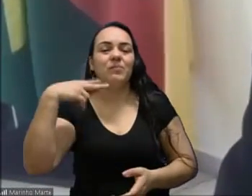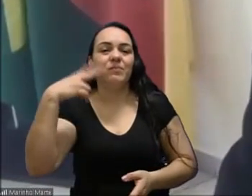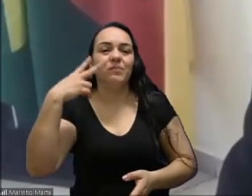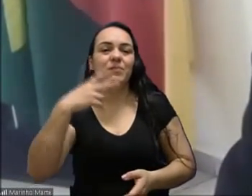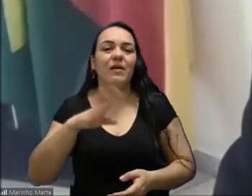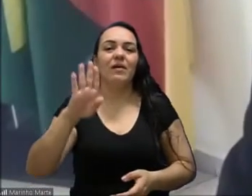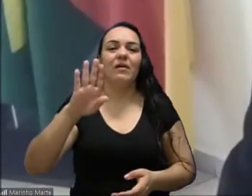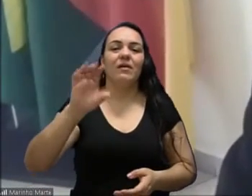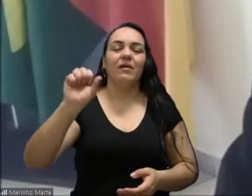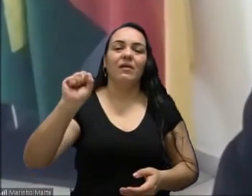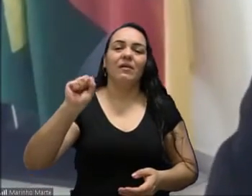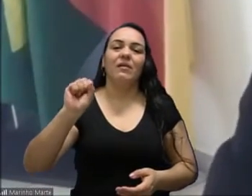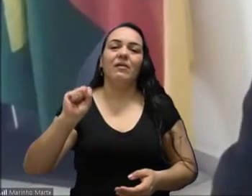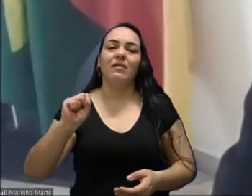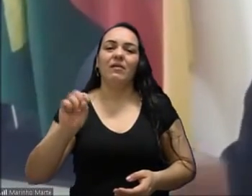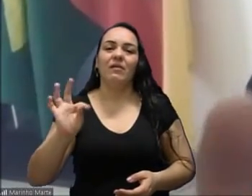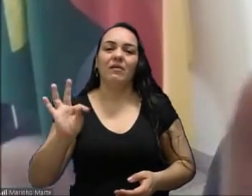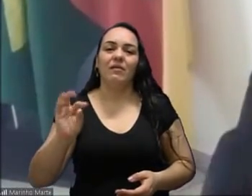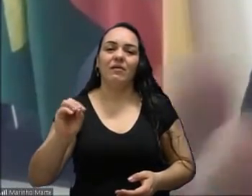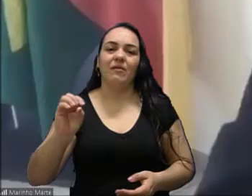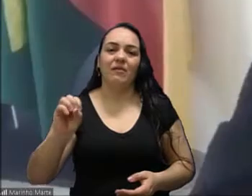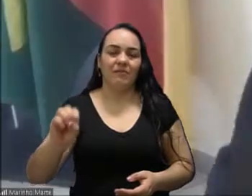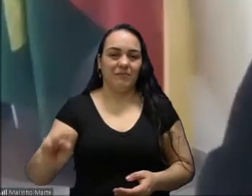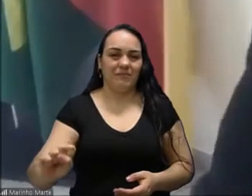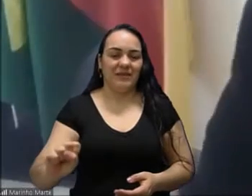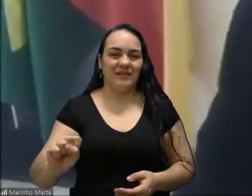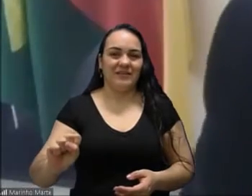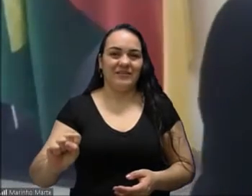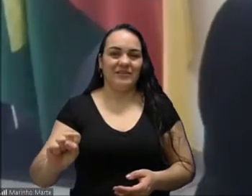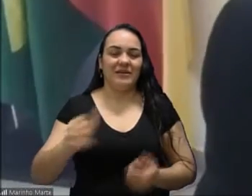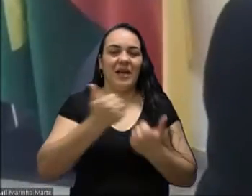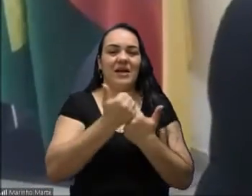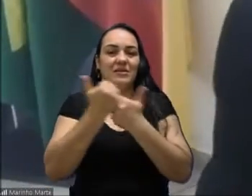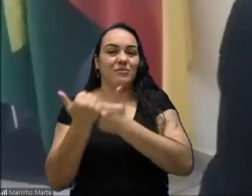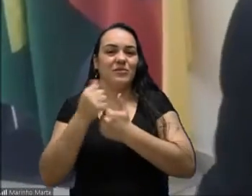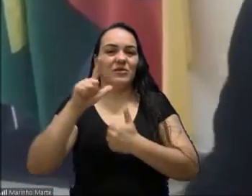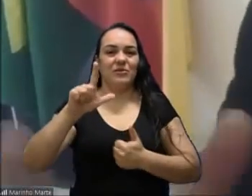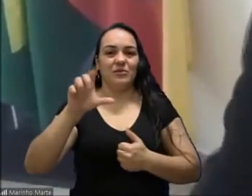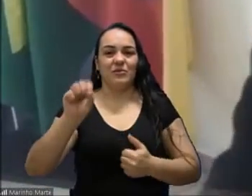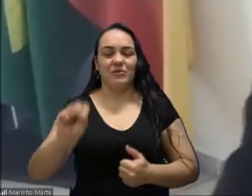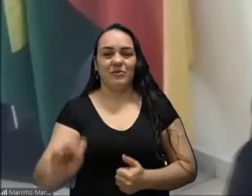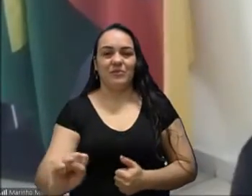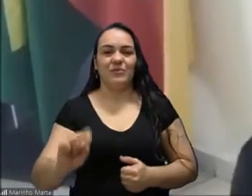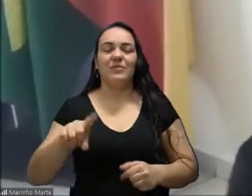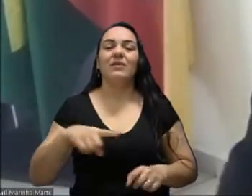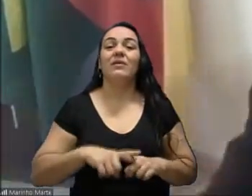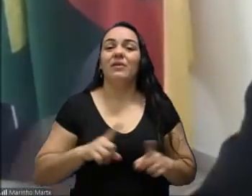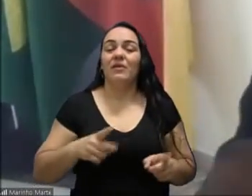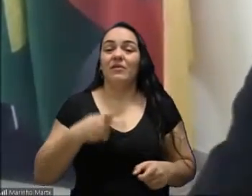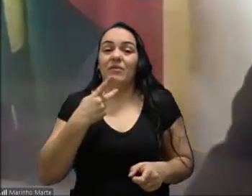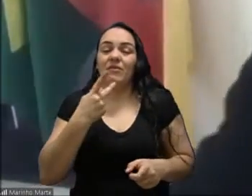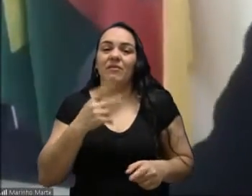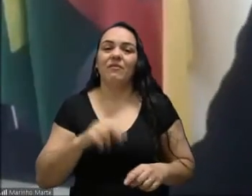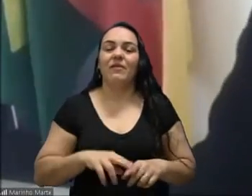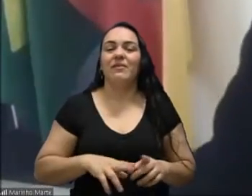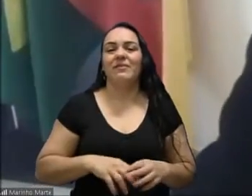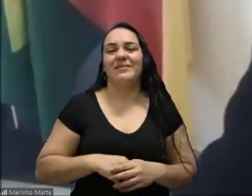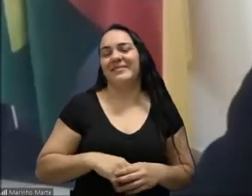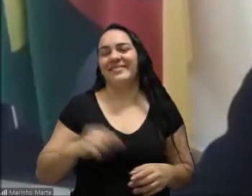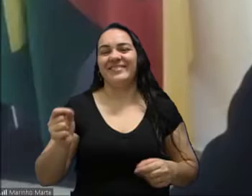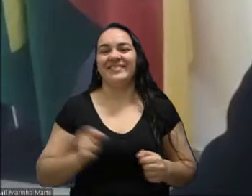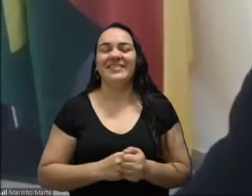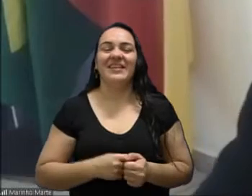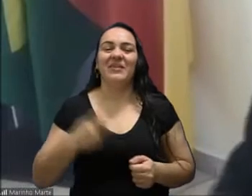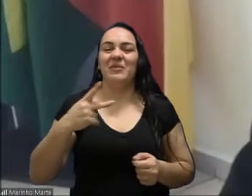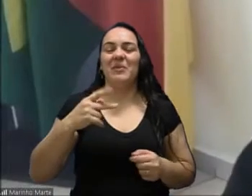vereador Anselmo, o Anselmo, que está no lugar do Luiz Santos, que nós podemos até colocar, tipo, Anselmo Santos,